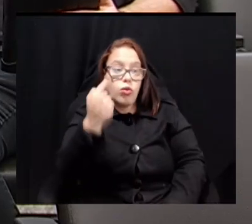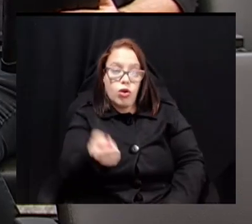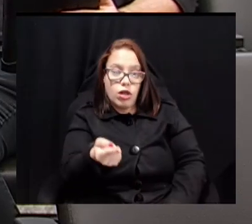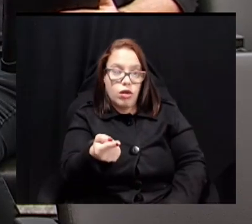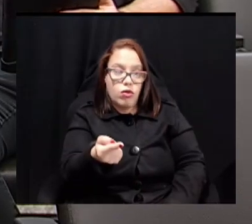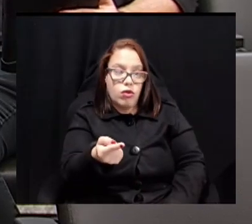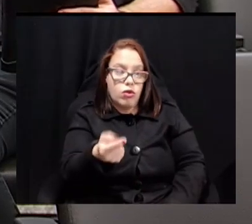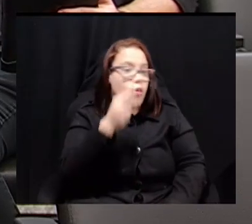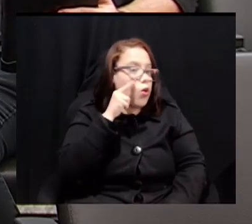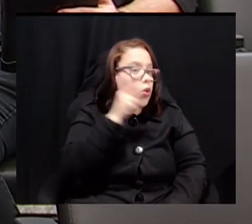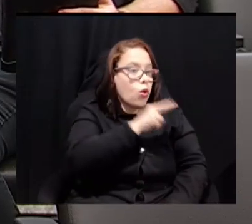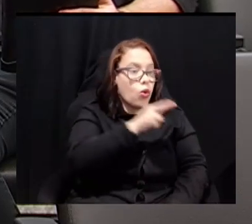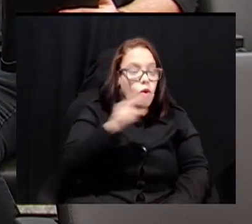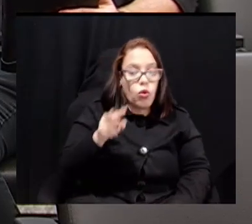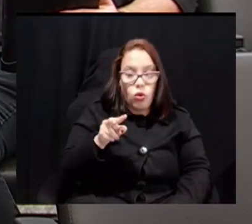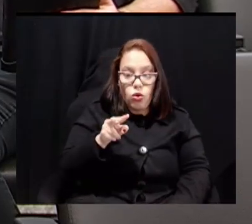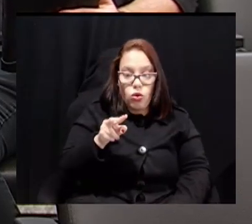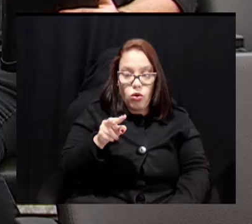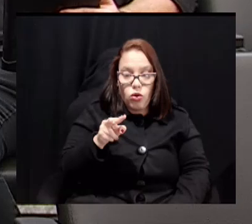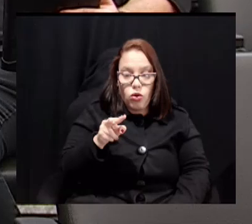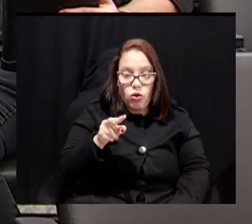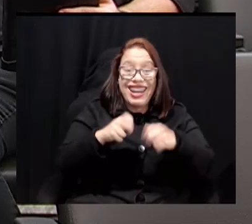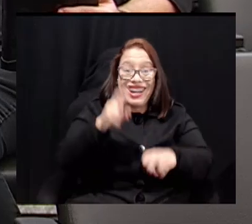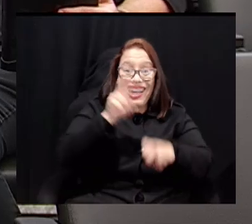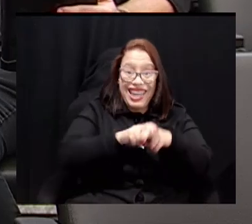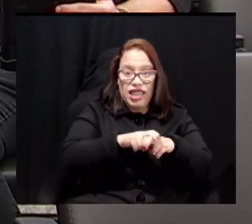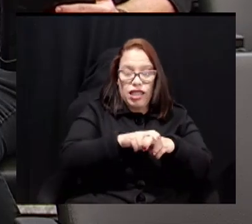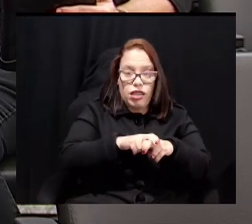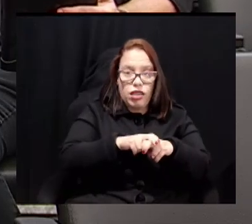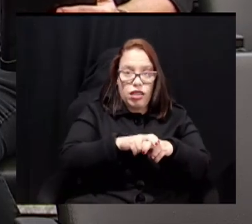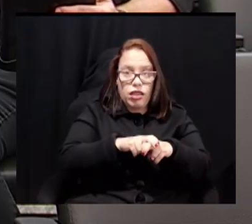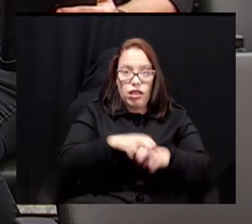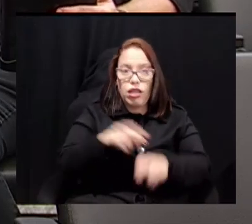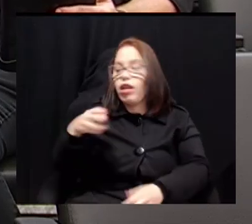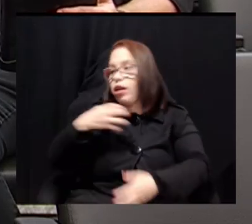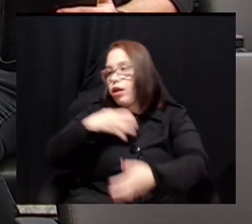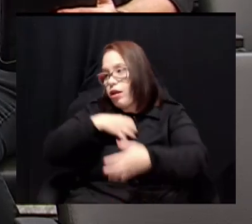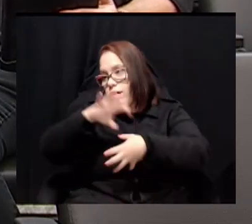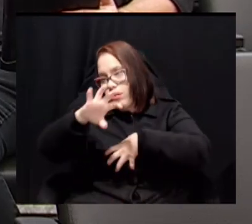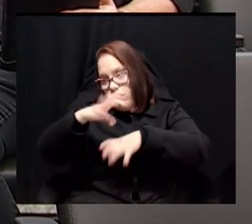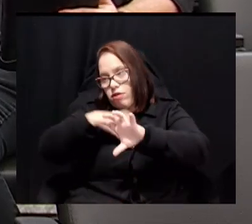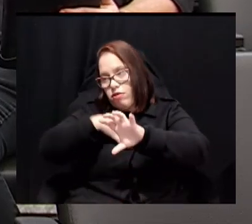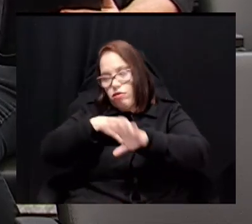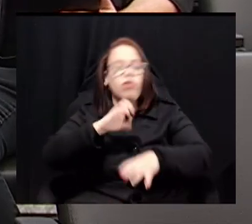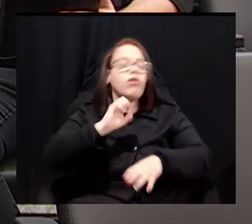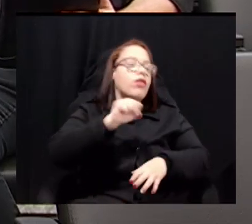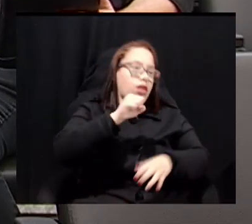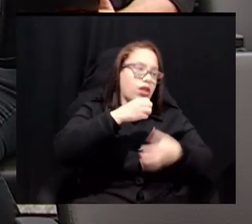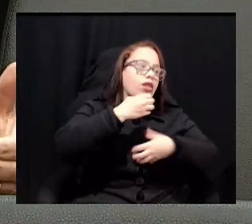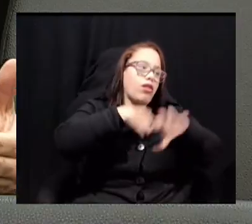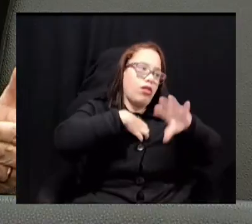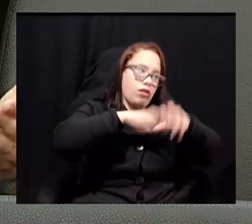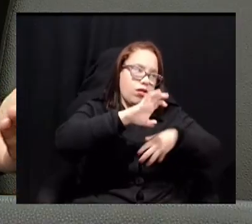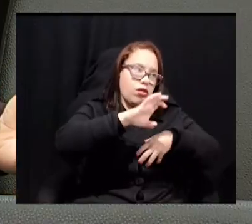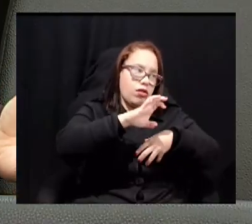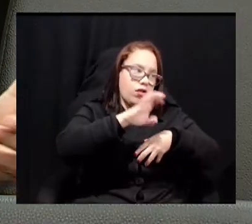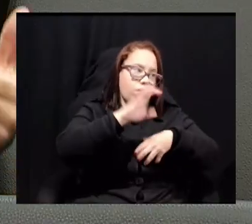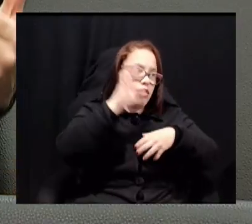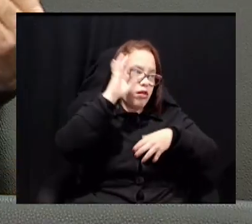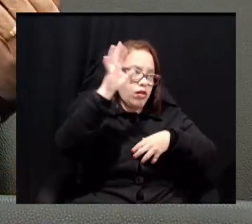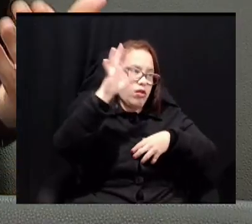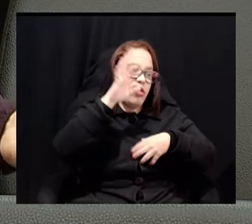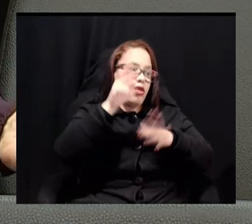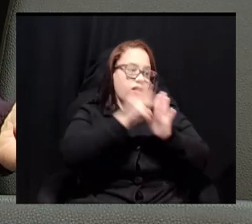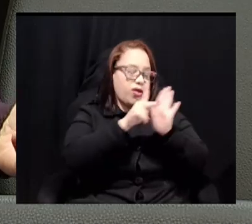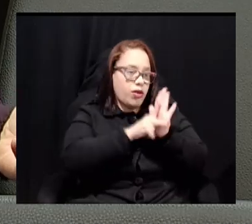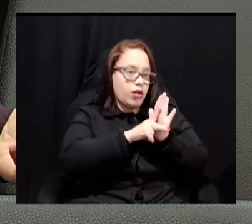para o outro que está precisando do assento? Empatia, né, vereador? Uma empatia. Então a ideia por trás desse projeto é que se